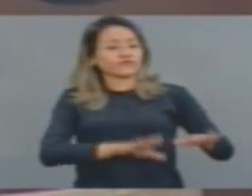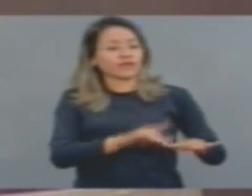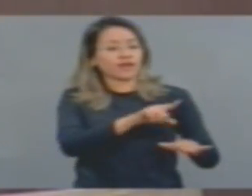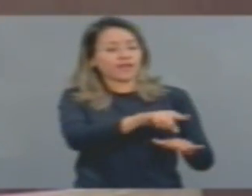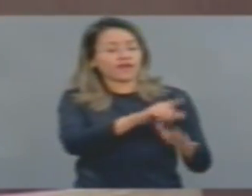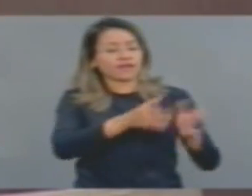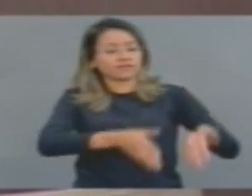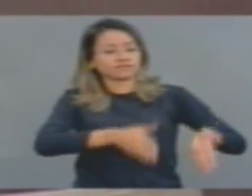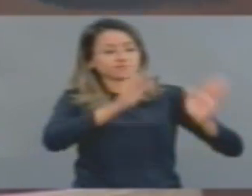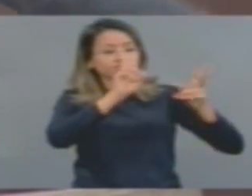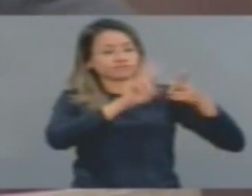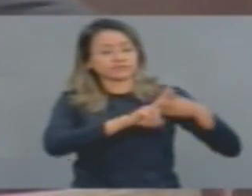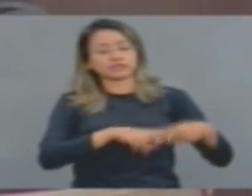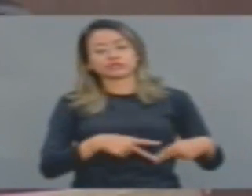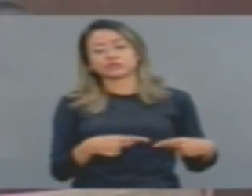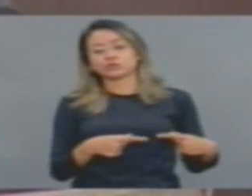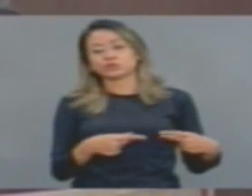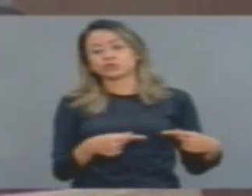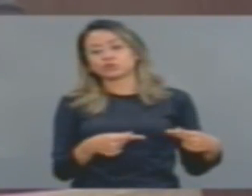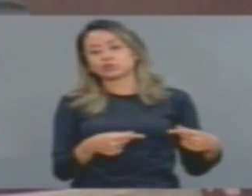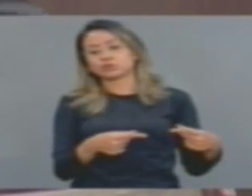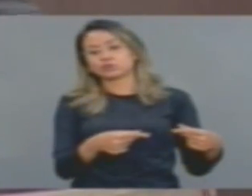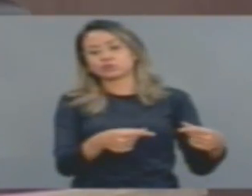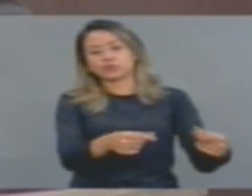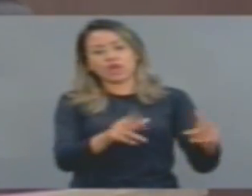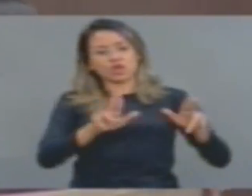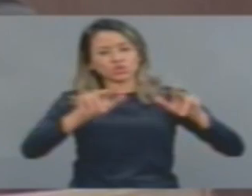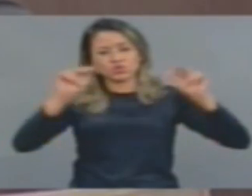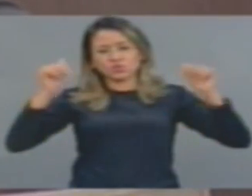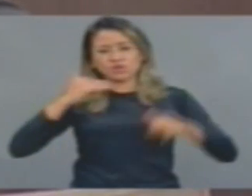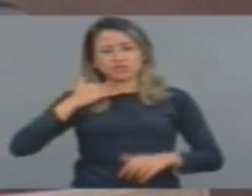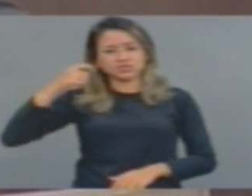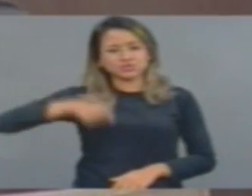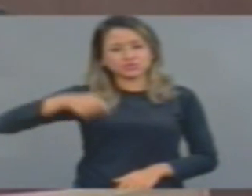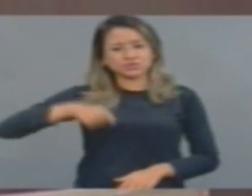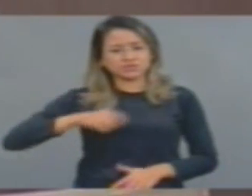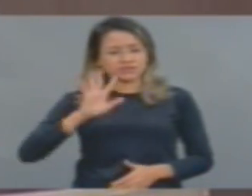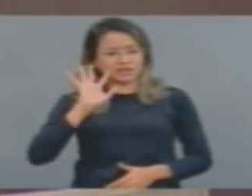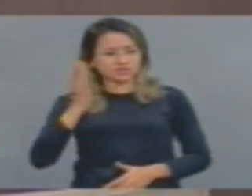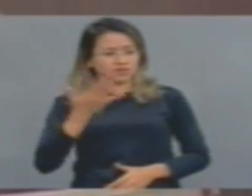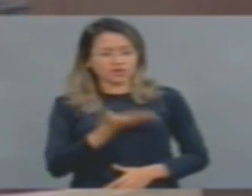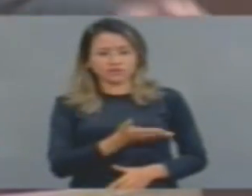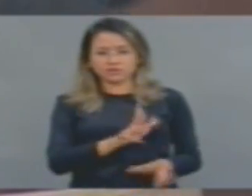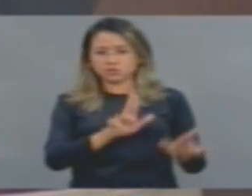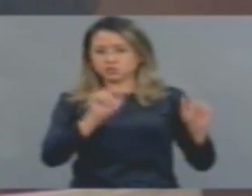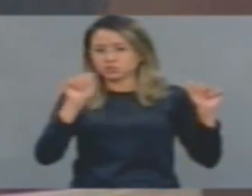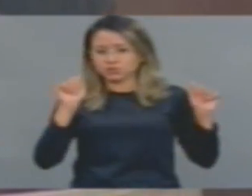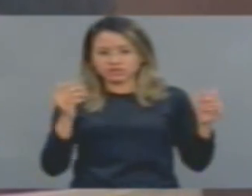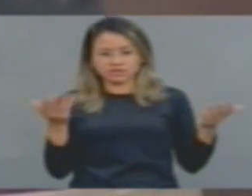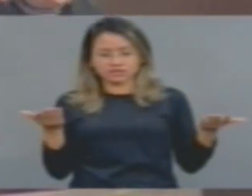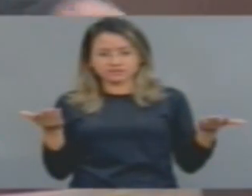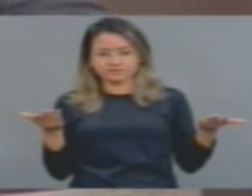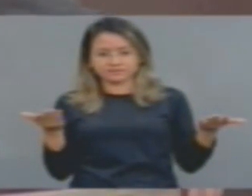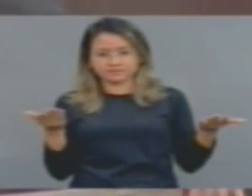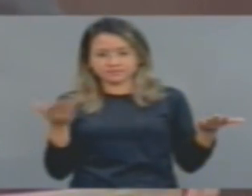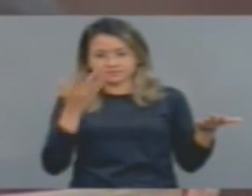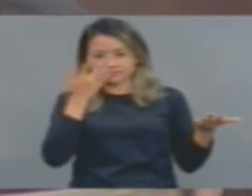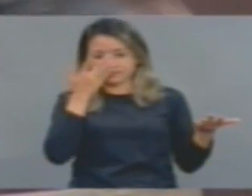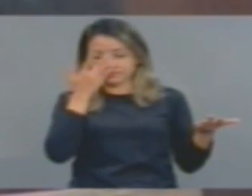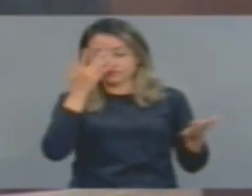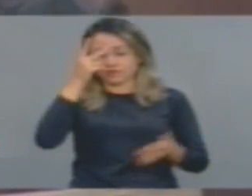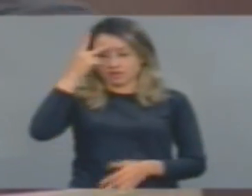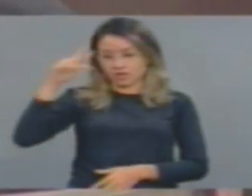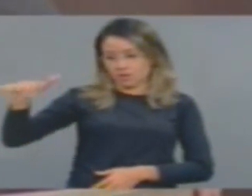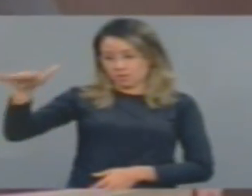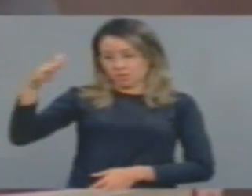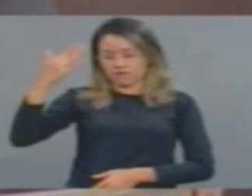se elastecem no tempo, que nunca aconteceriam com um adulto. O povo não sabe, às vezes,